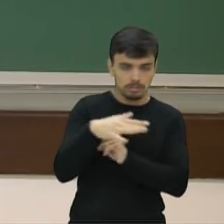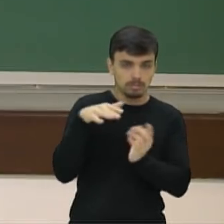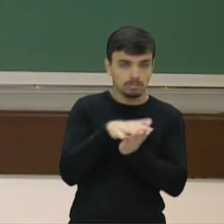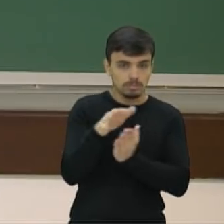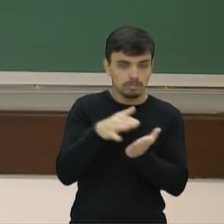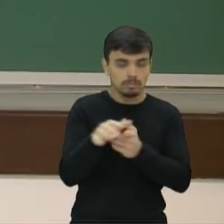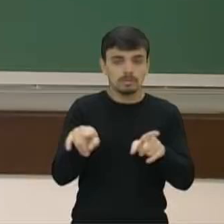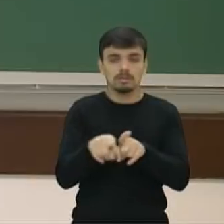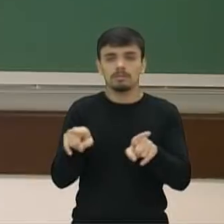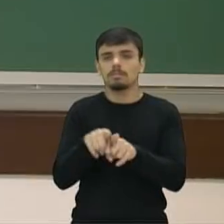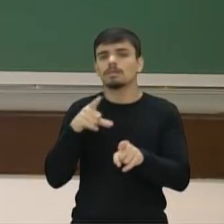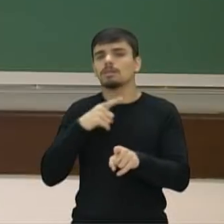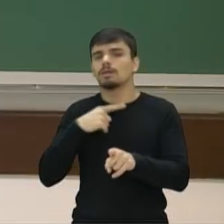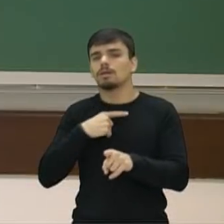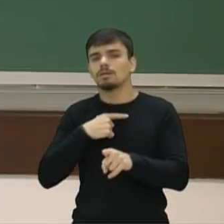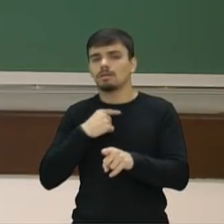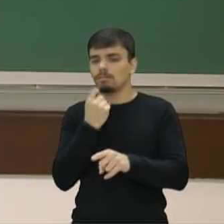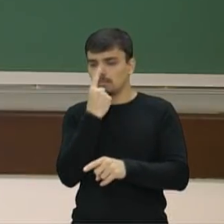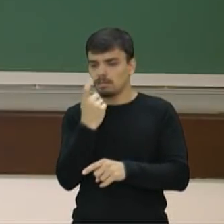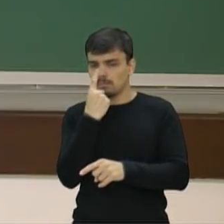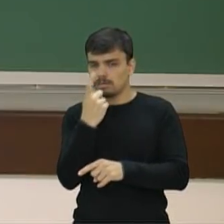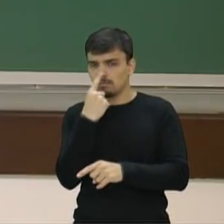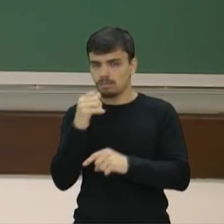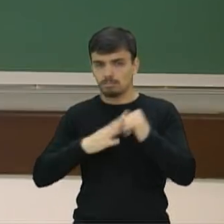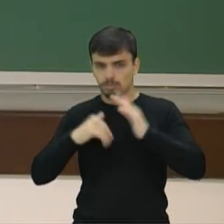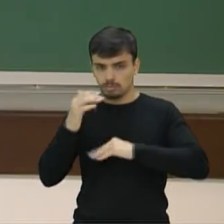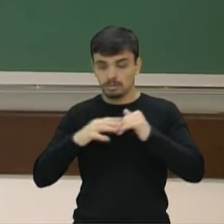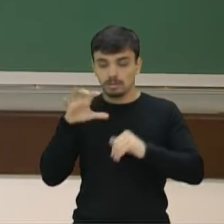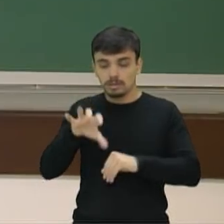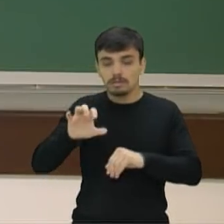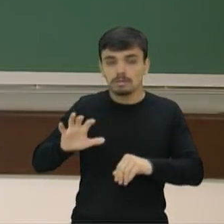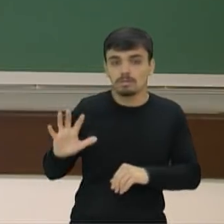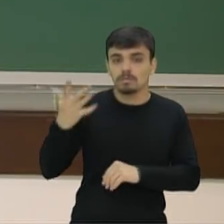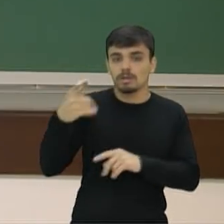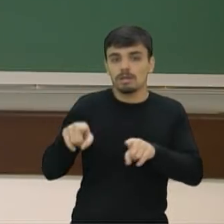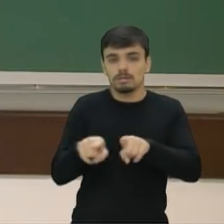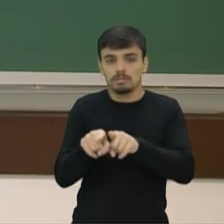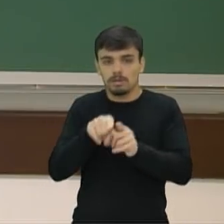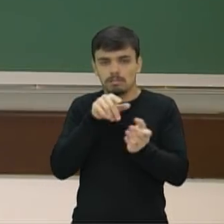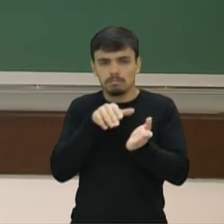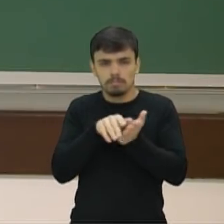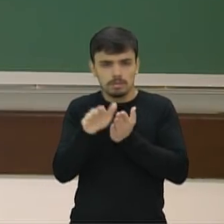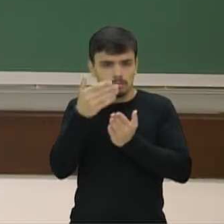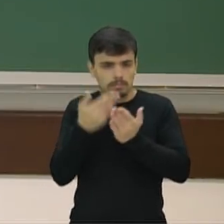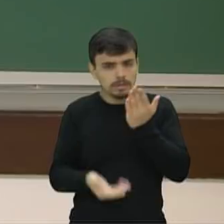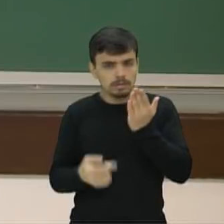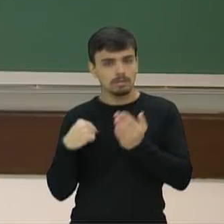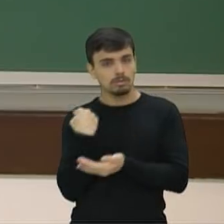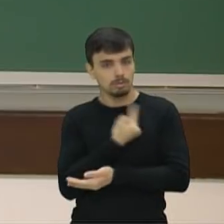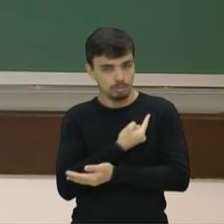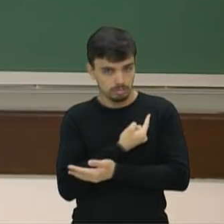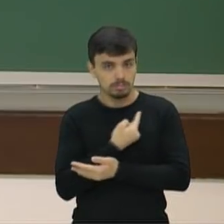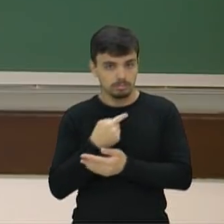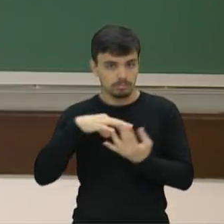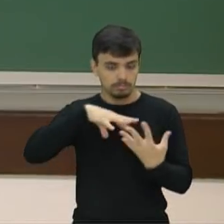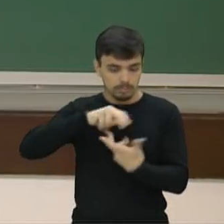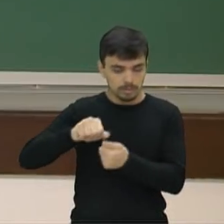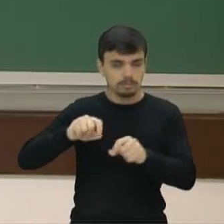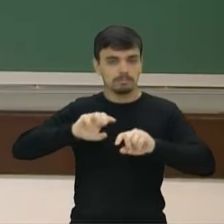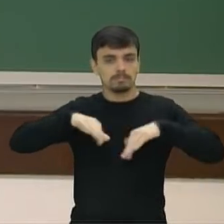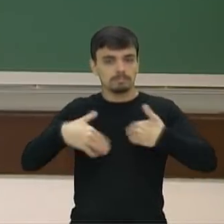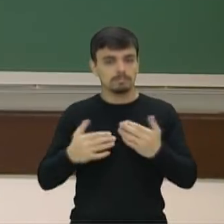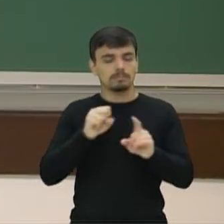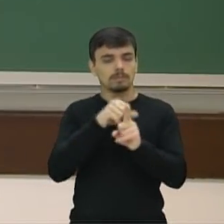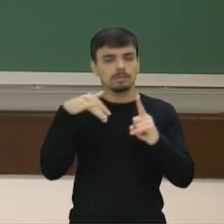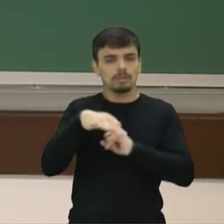de todos os resíduos que são produzidos. E isso causa um desgaste muito grande para o nosso planeta. Então a sociedade de